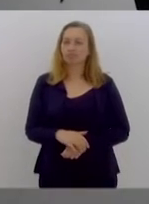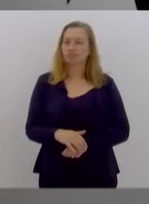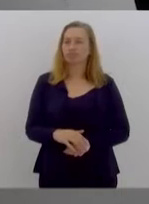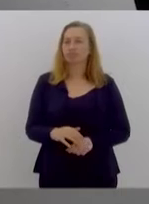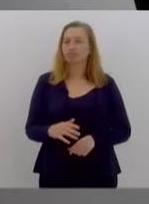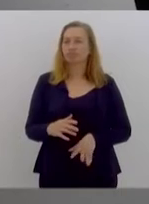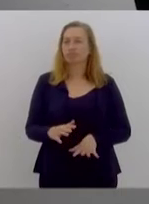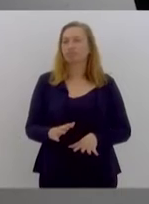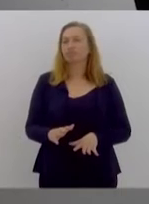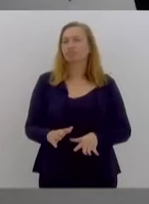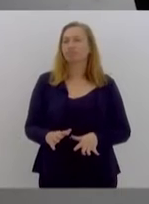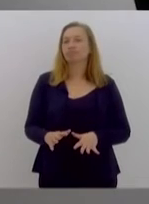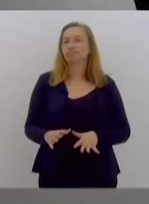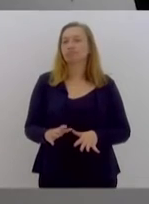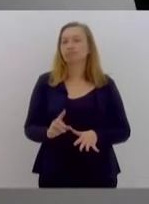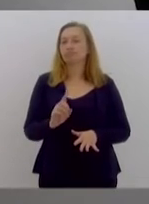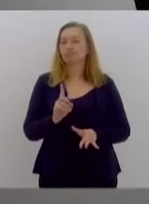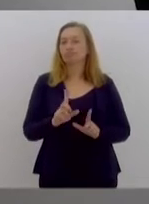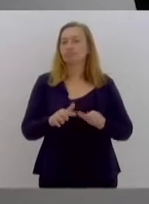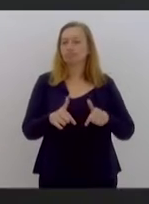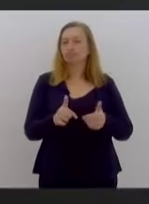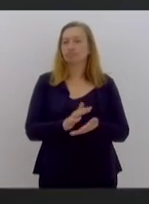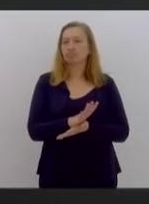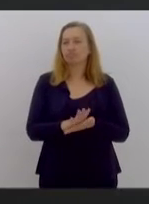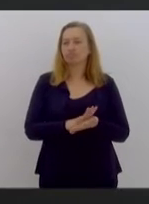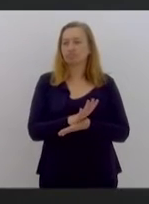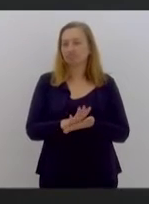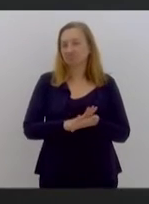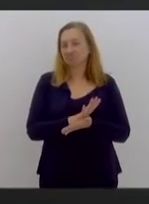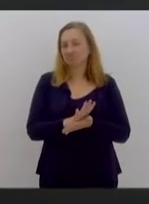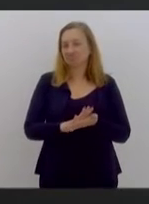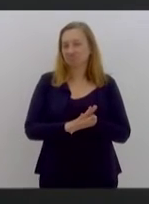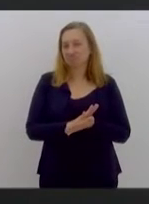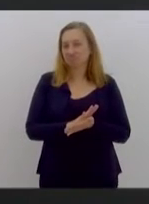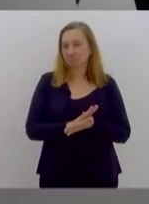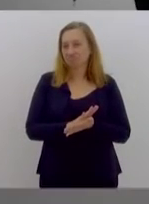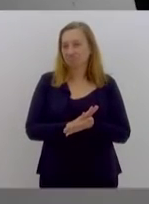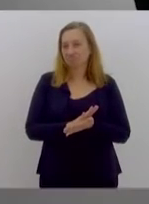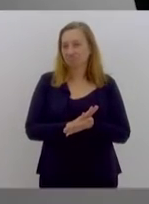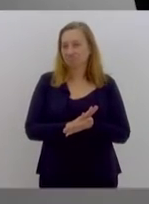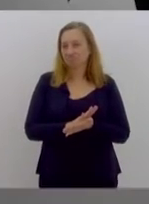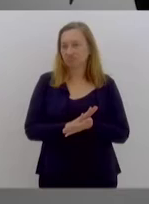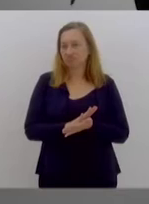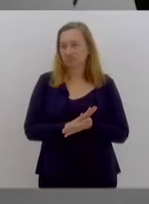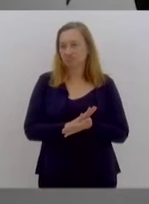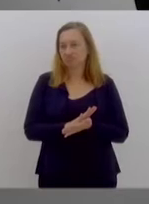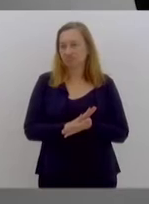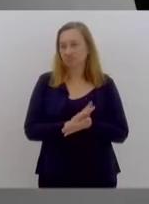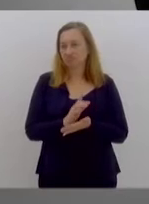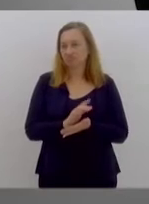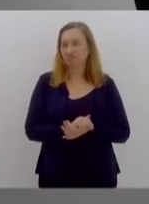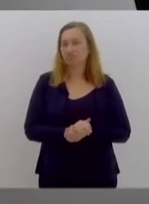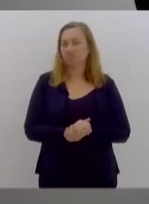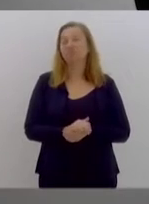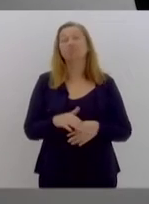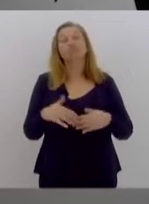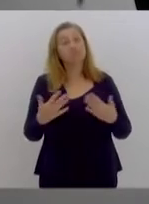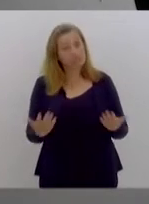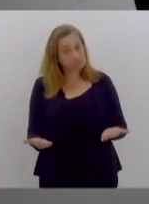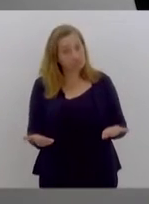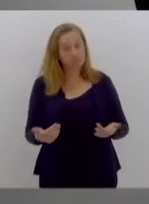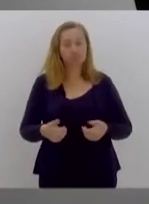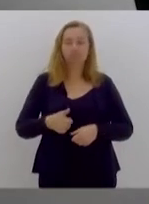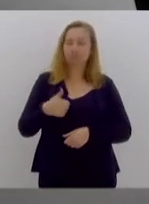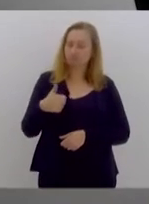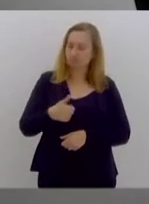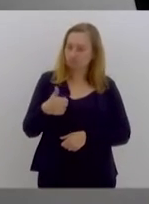metropolitana que o governo do estado não tinha nada a ver com isso então primeiro